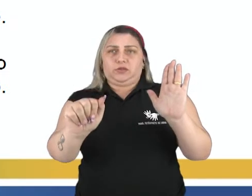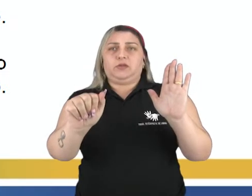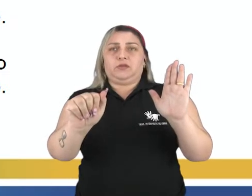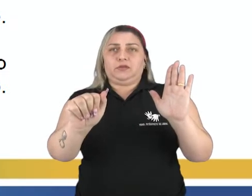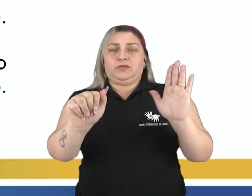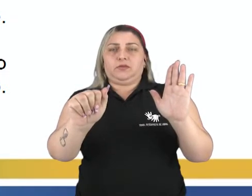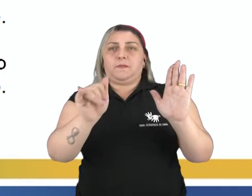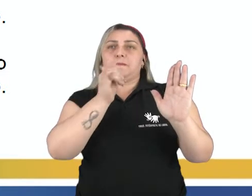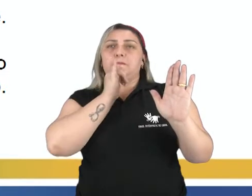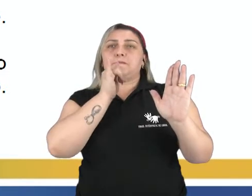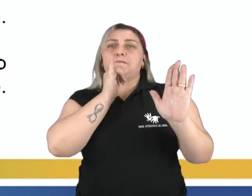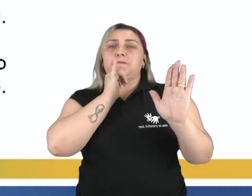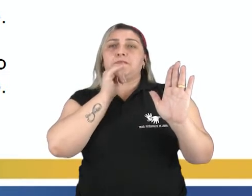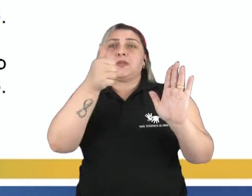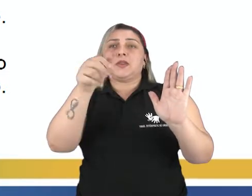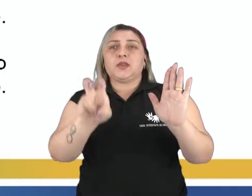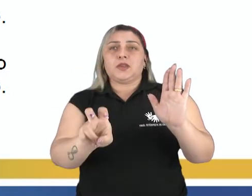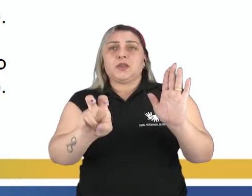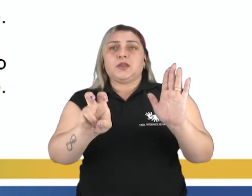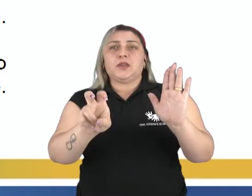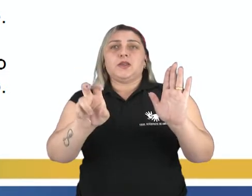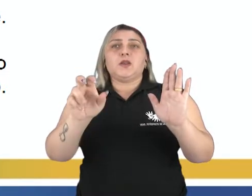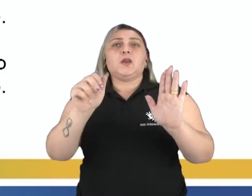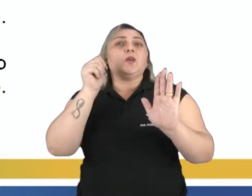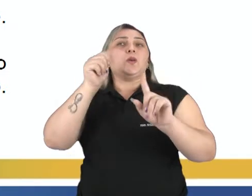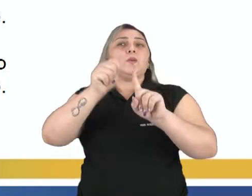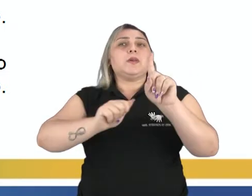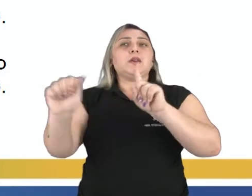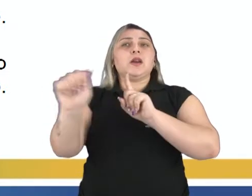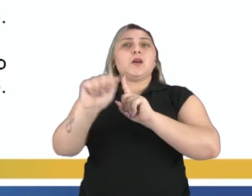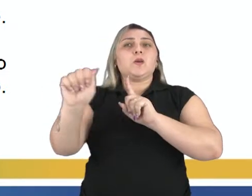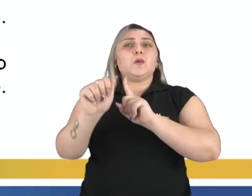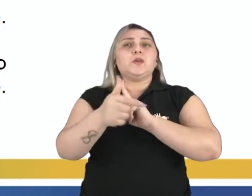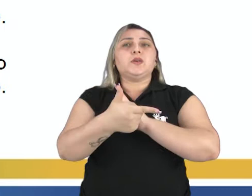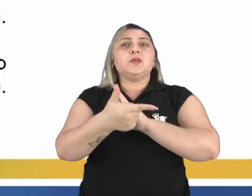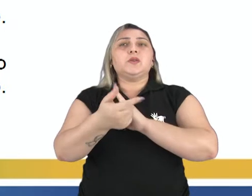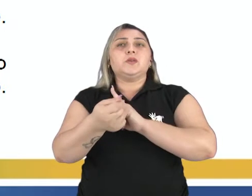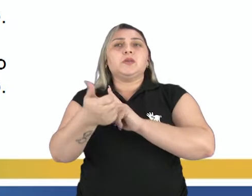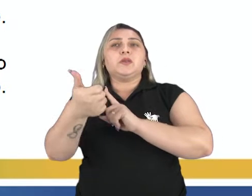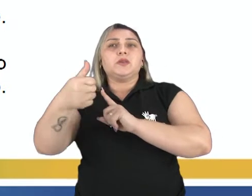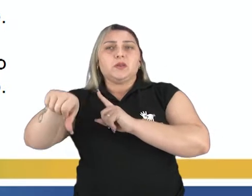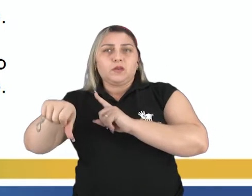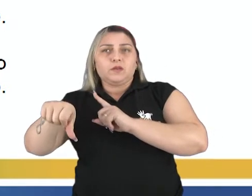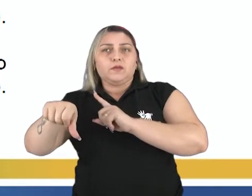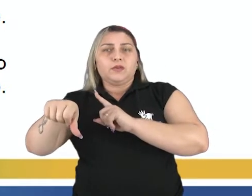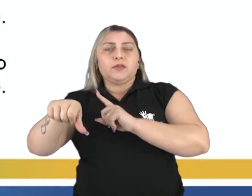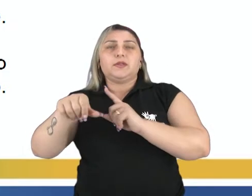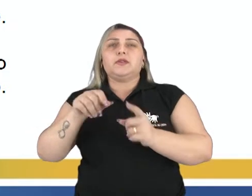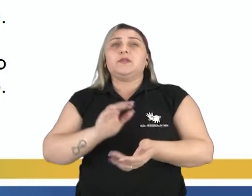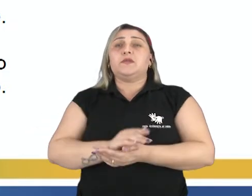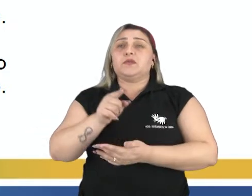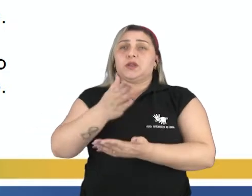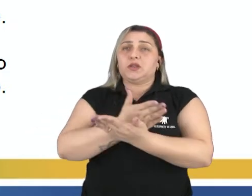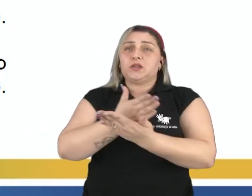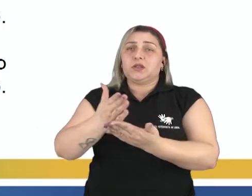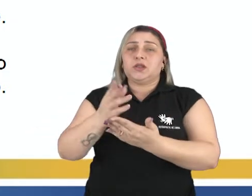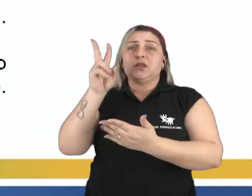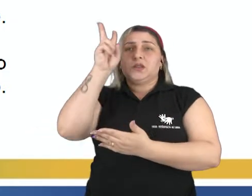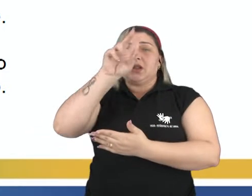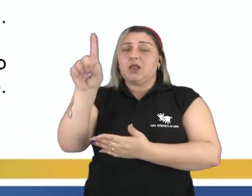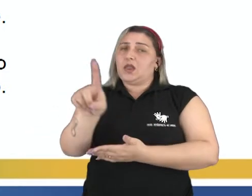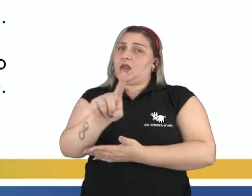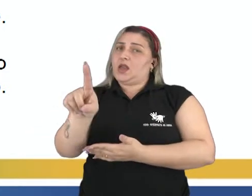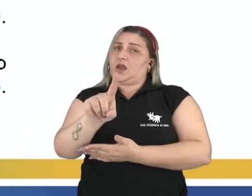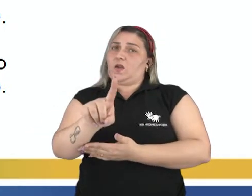é por exemplo Quinze de agosto de 2019 aí você inicia sua história